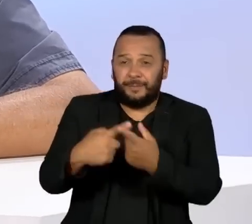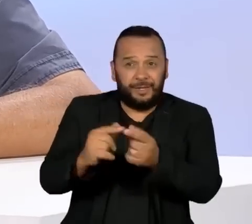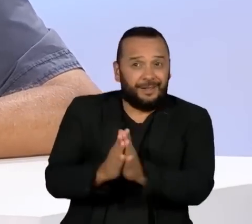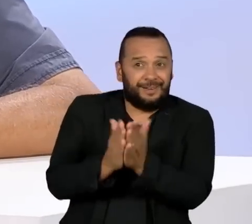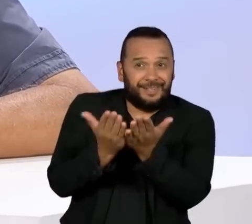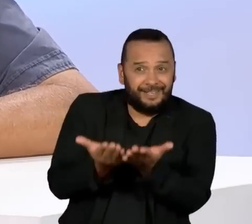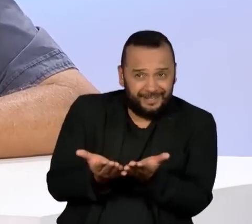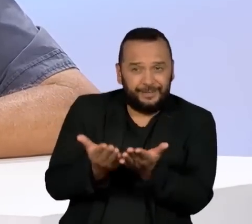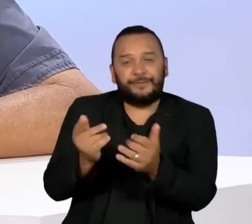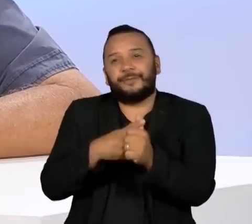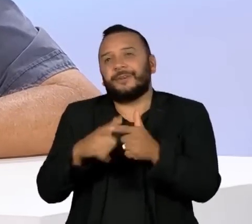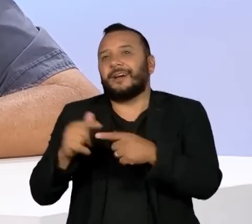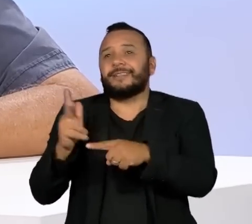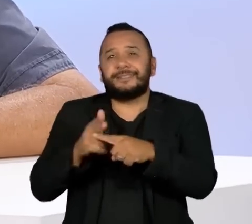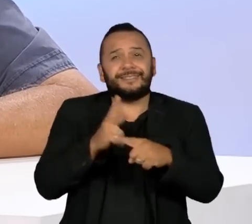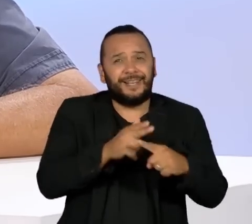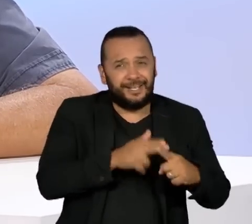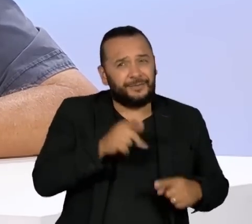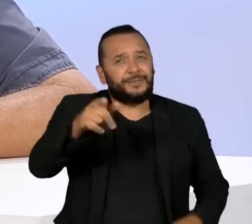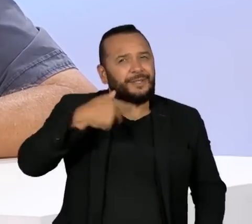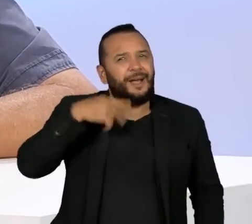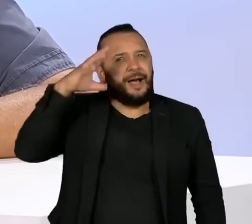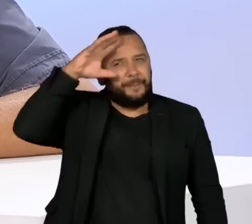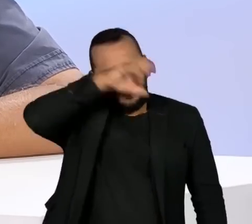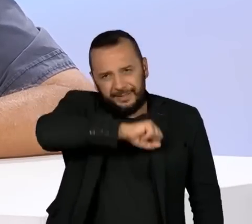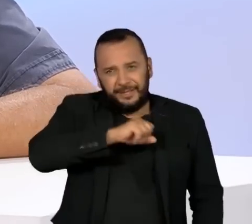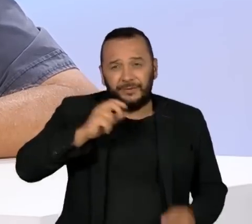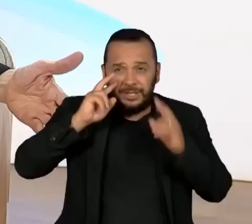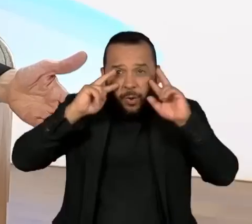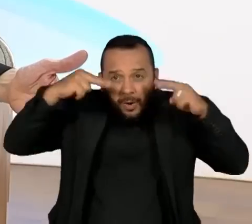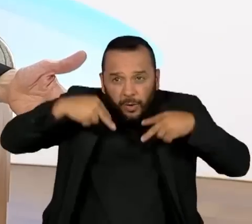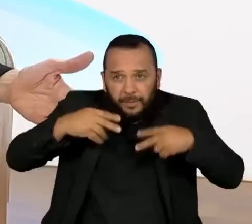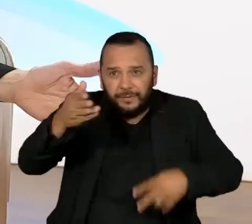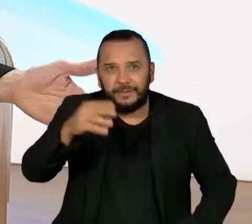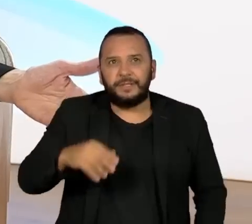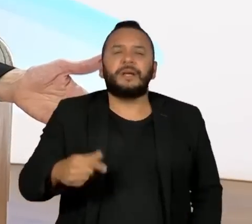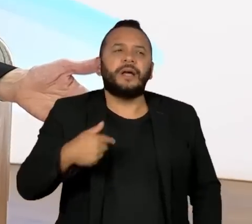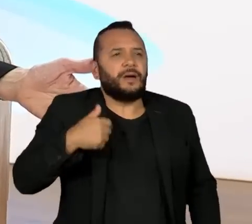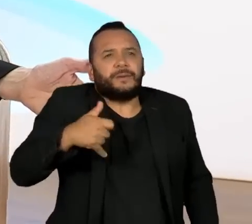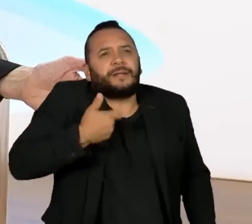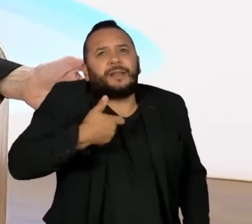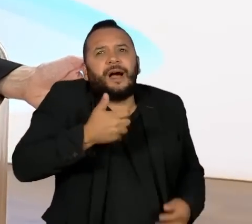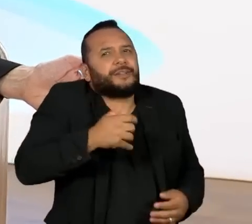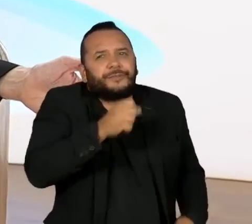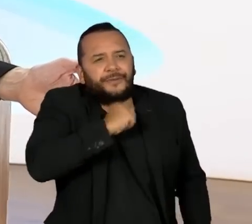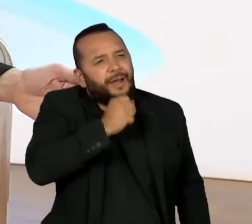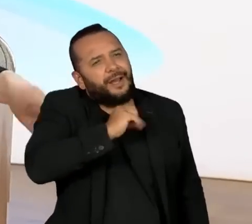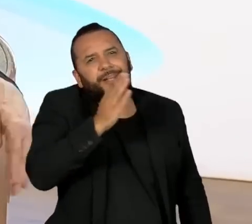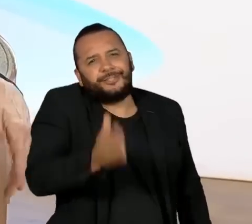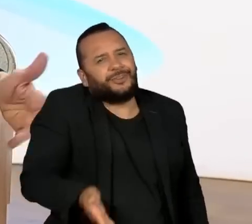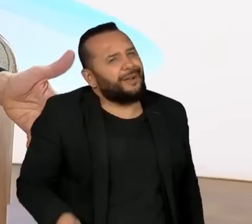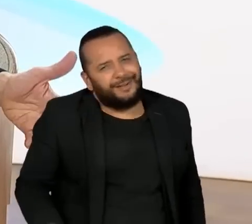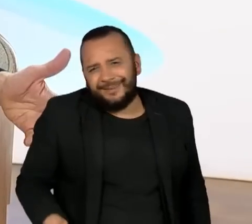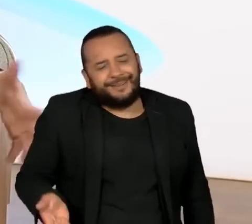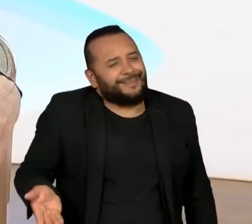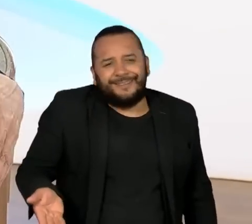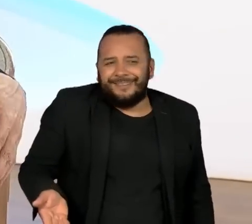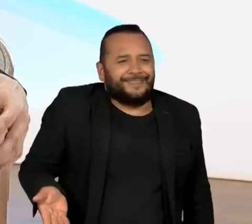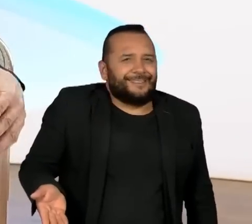série. Eu imagino que você deva ter olhado bastante para isso. Não, eu estou mais velha, né? A gente já está naquela idade que